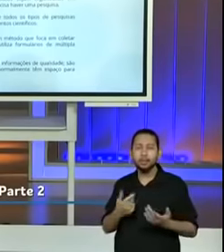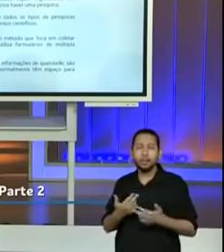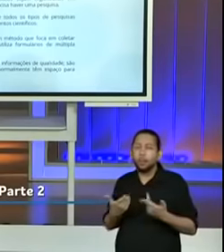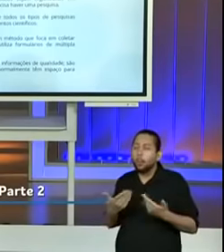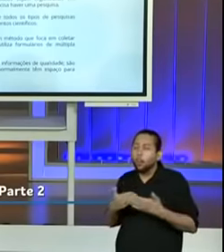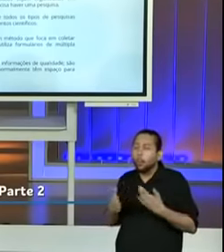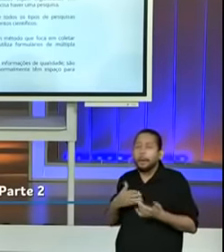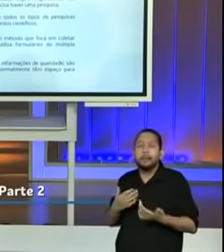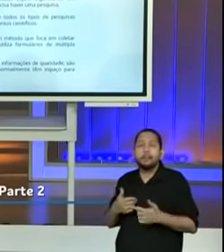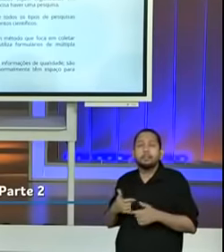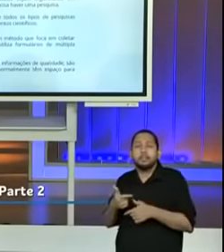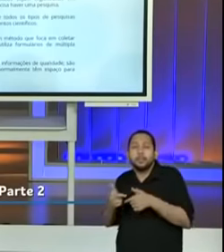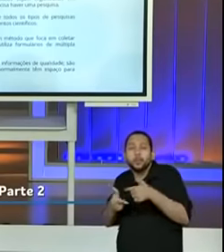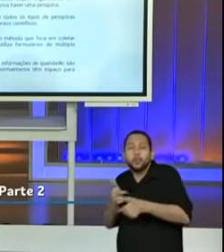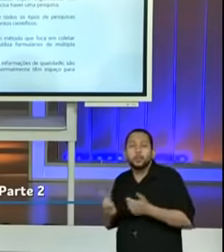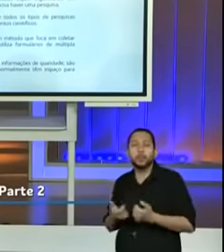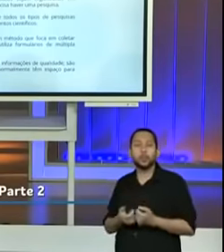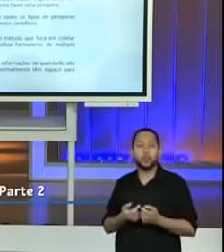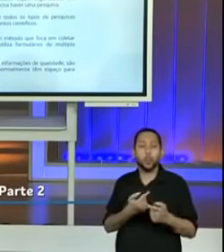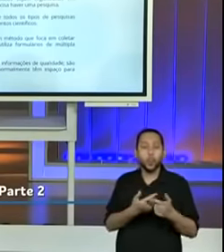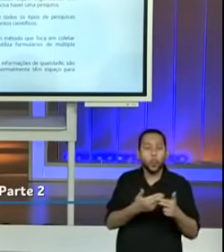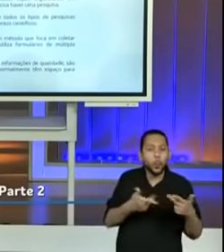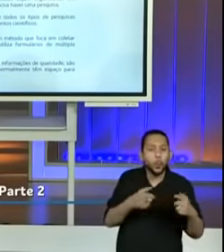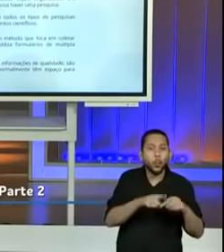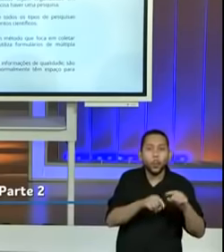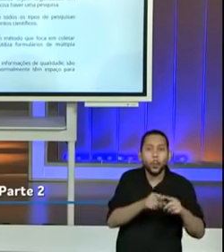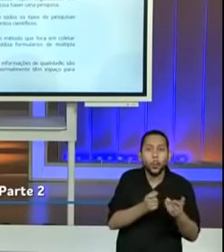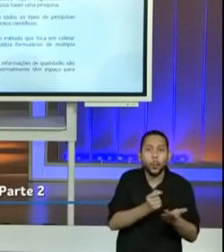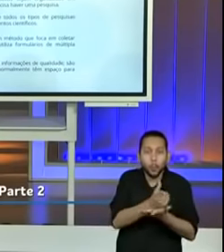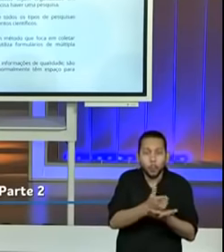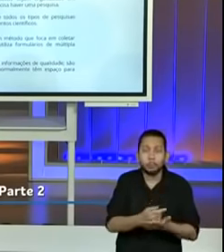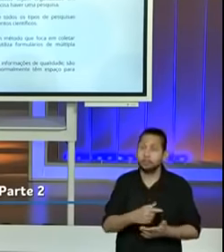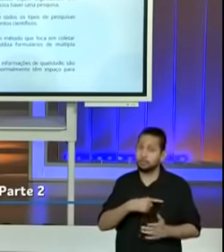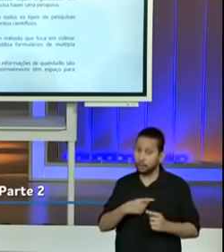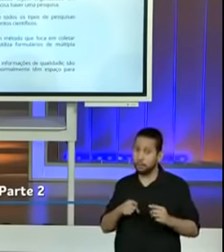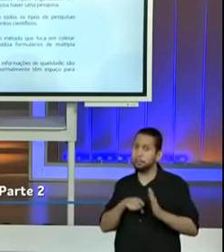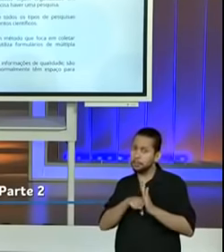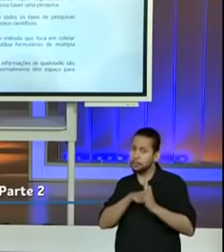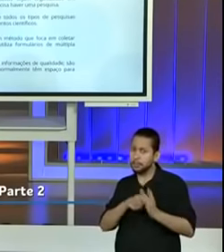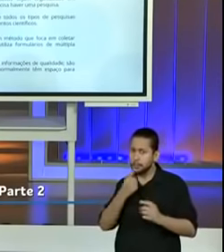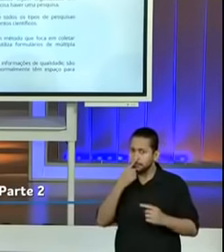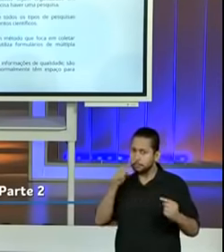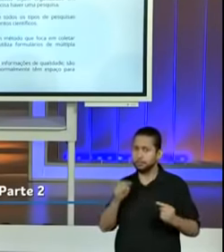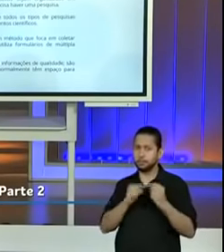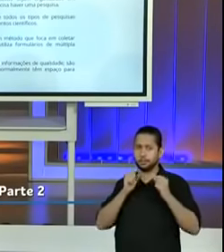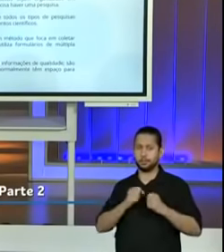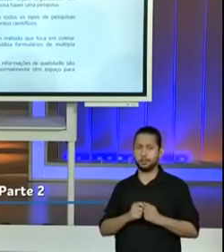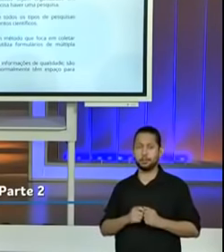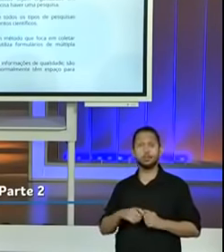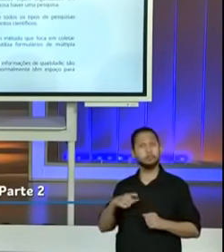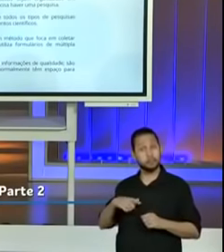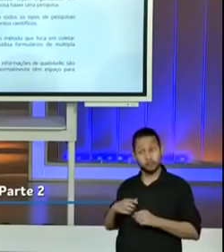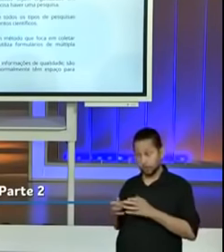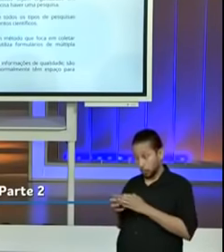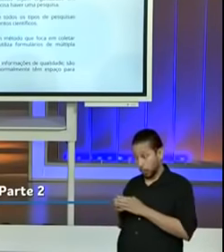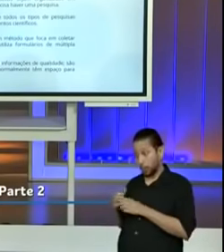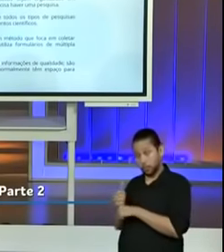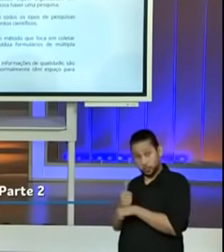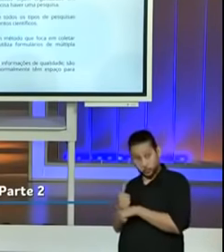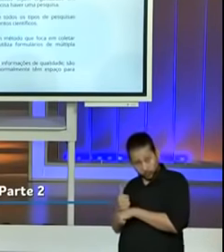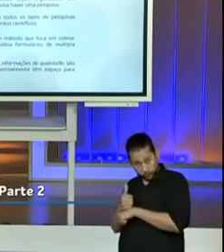digamos, ou serviço, tem a pesquisa ideal, que é realizada por alguém e depois